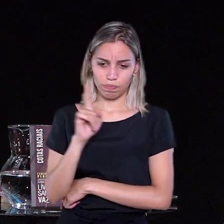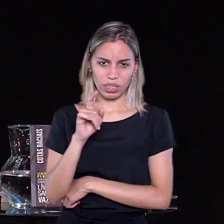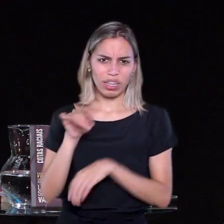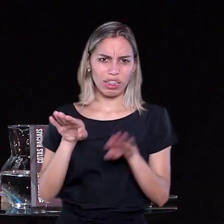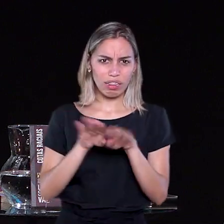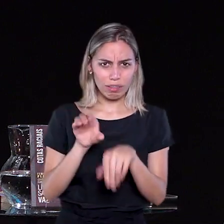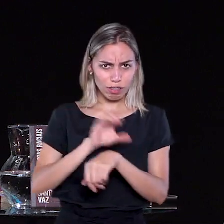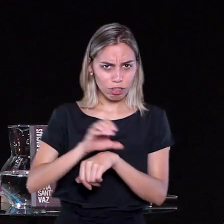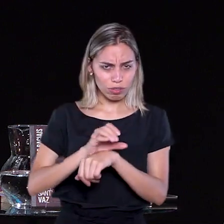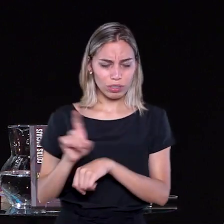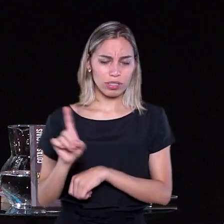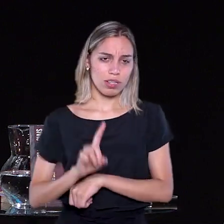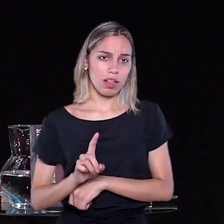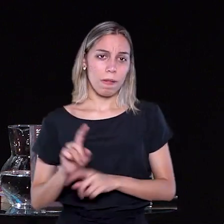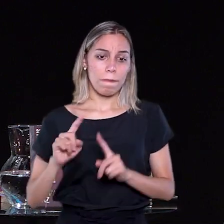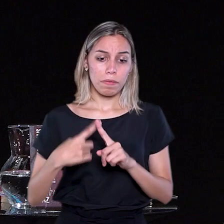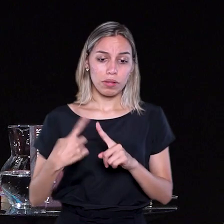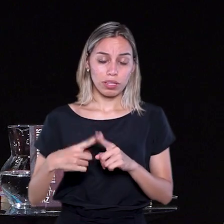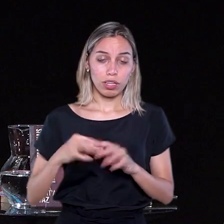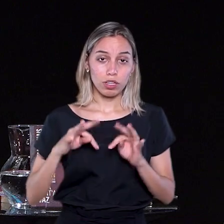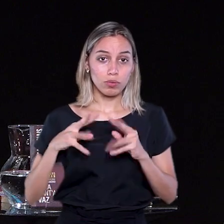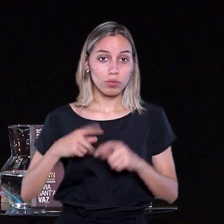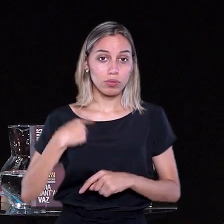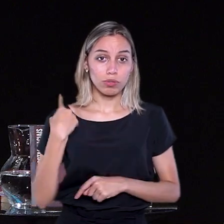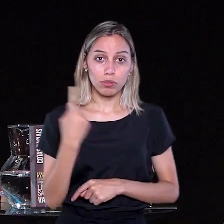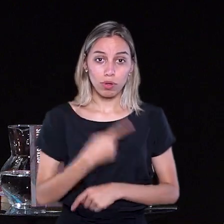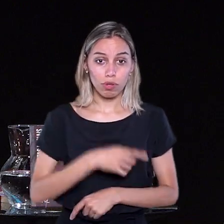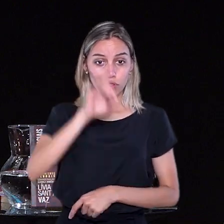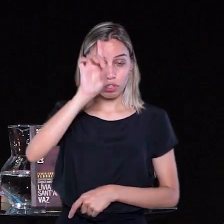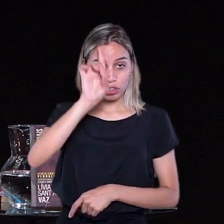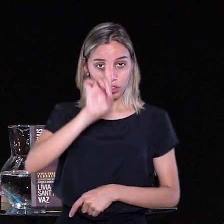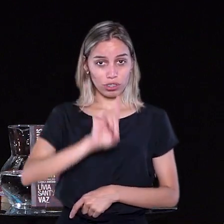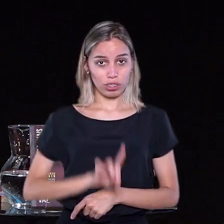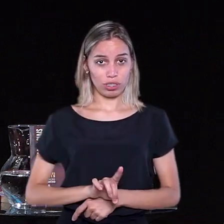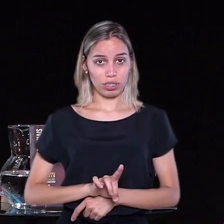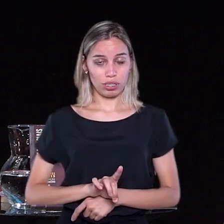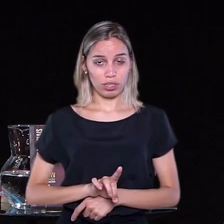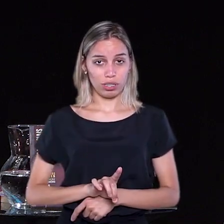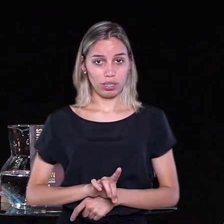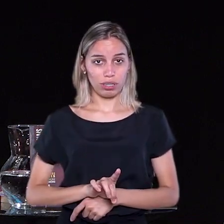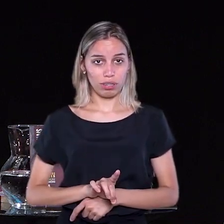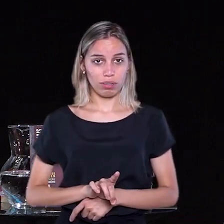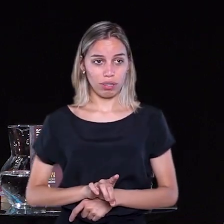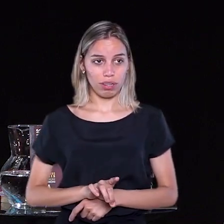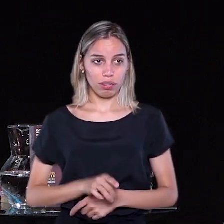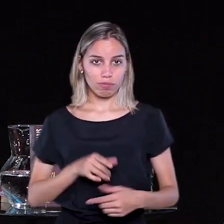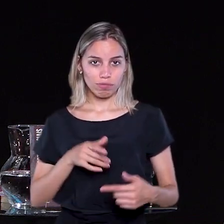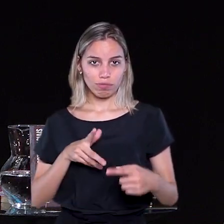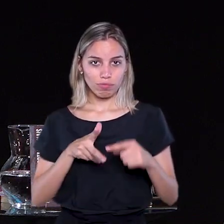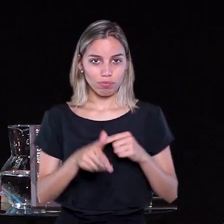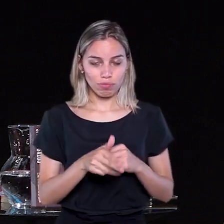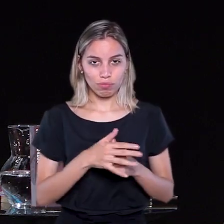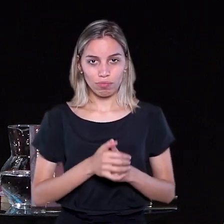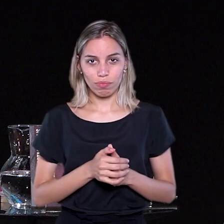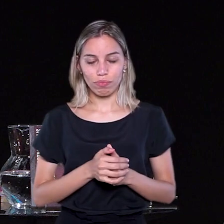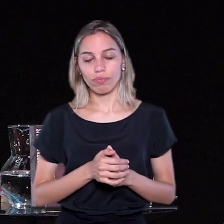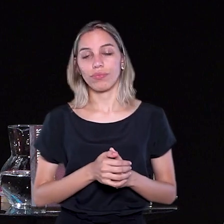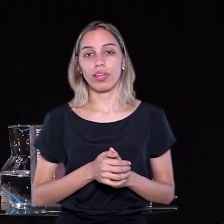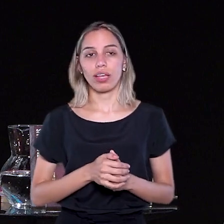concursos públicos, porque todos os nossos direitos foram violados secularmente nesse Brasil e ainda são. Nós não discutimos